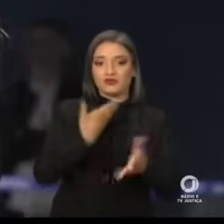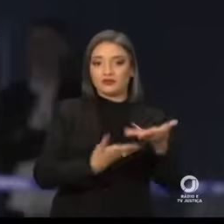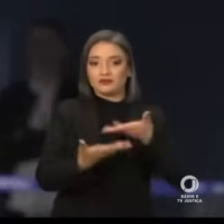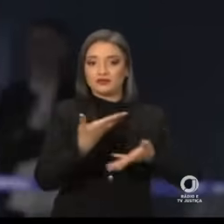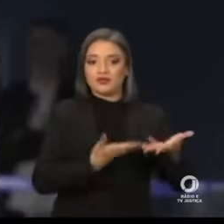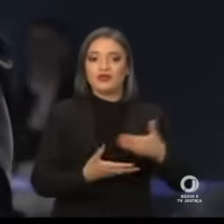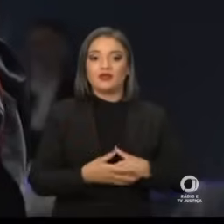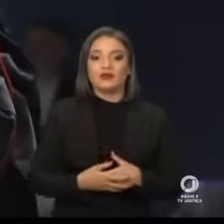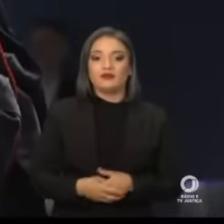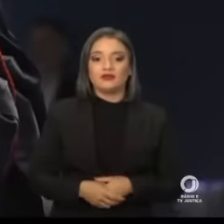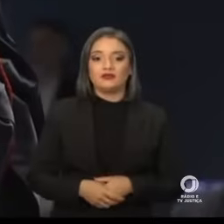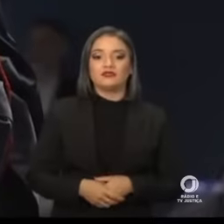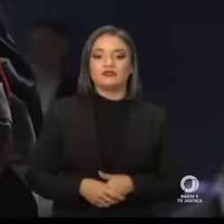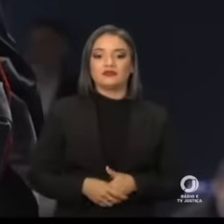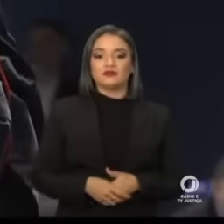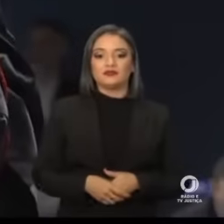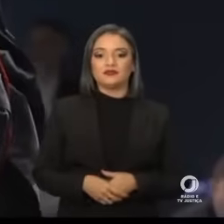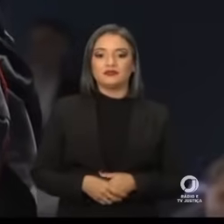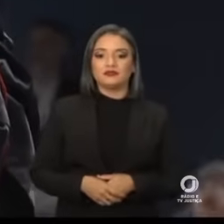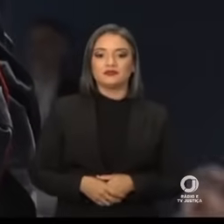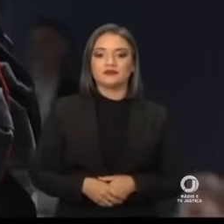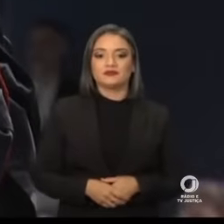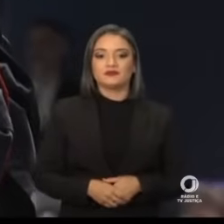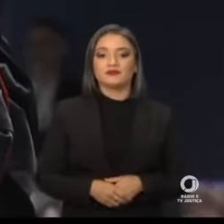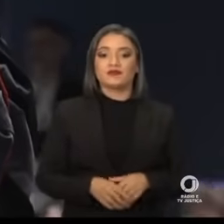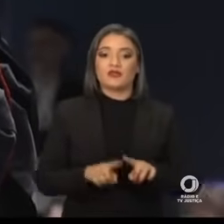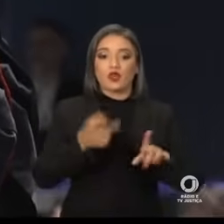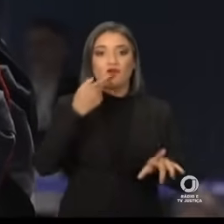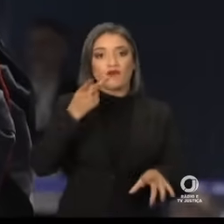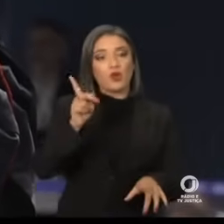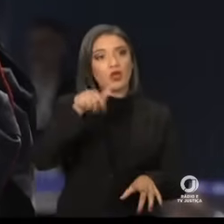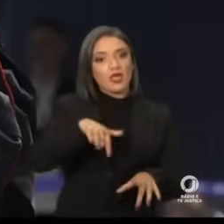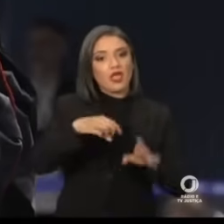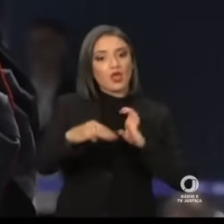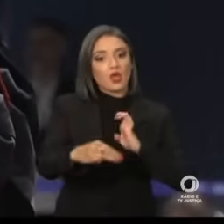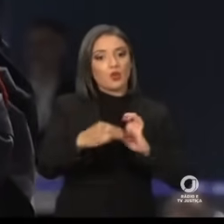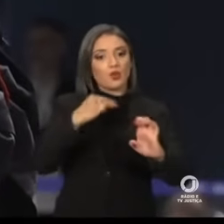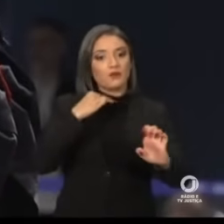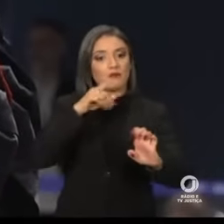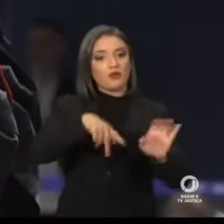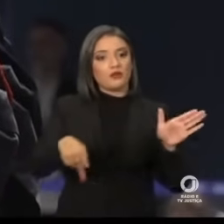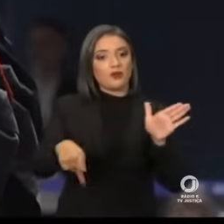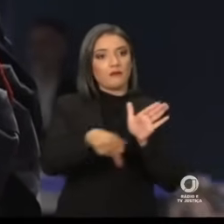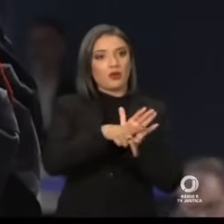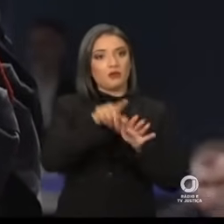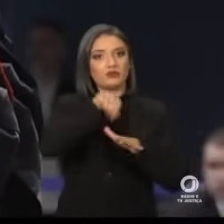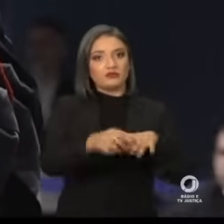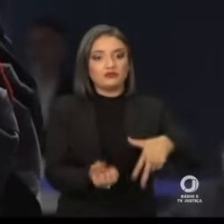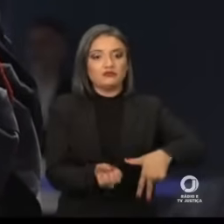A Meta diz de onde vem. Foi aberta por um e-mail que pertence ao colaborador.